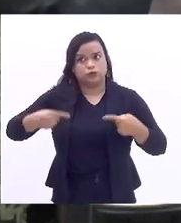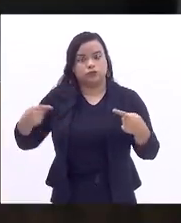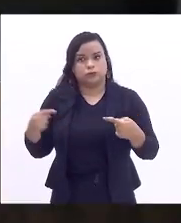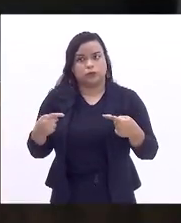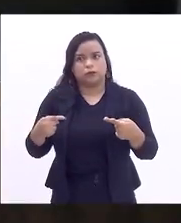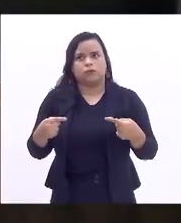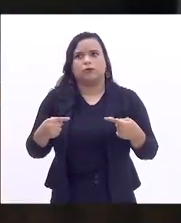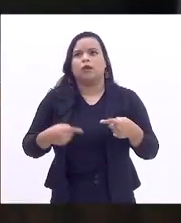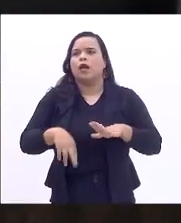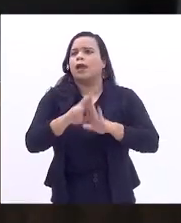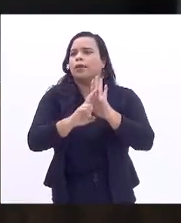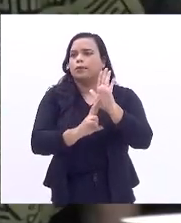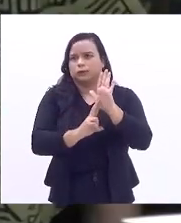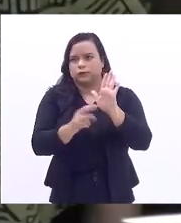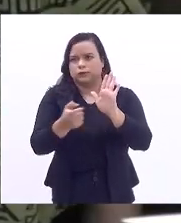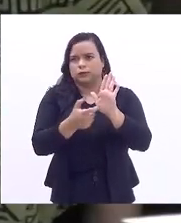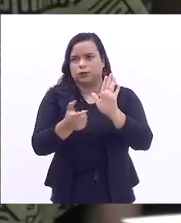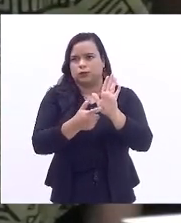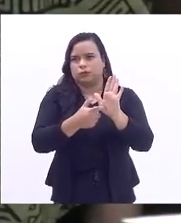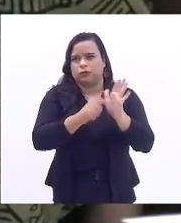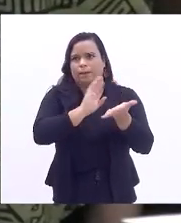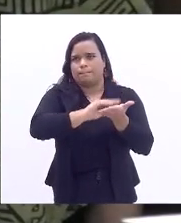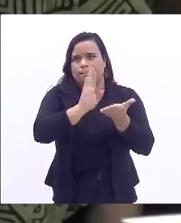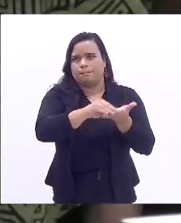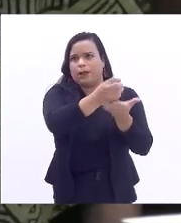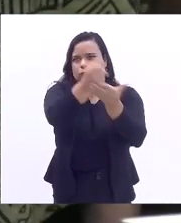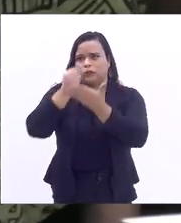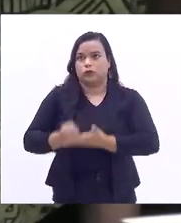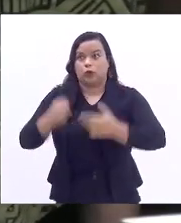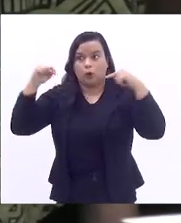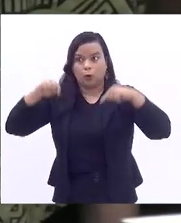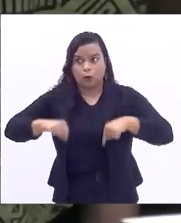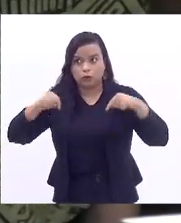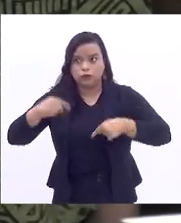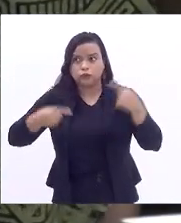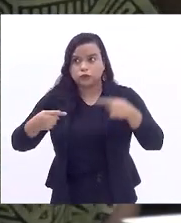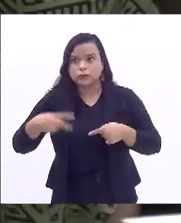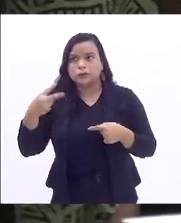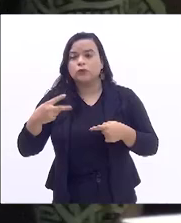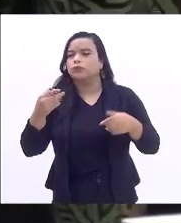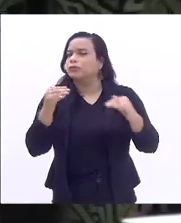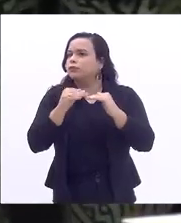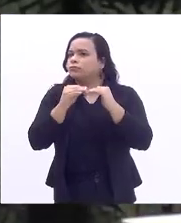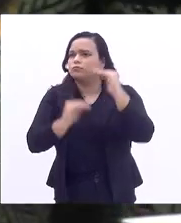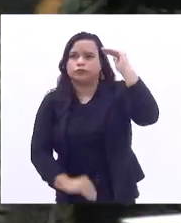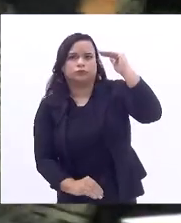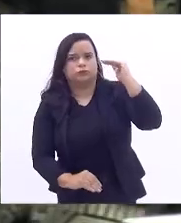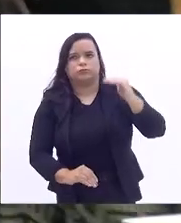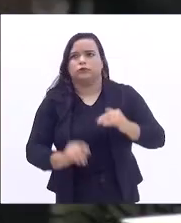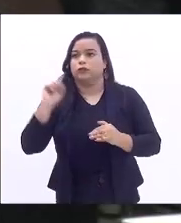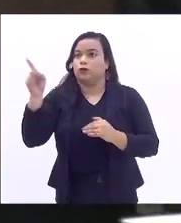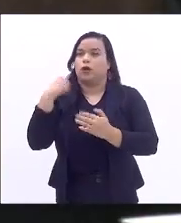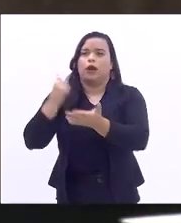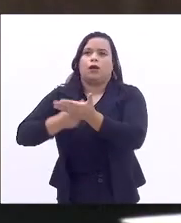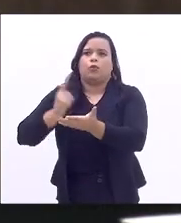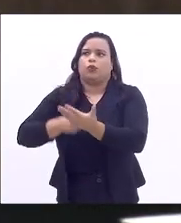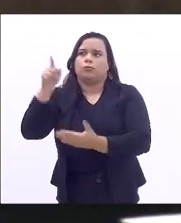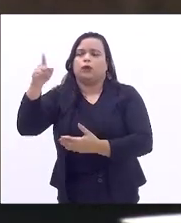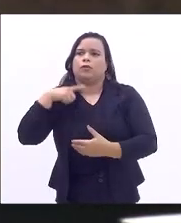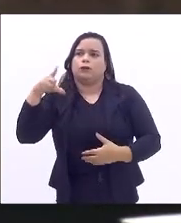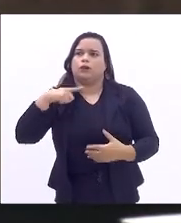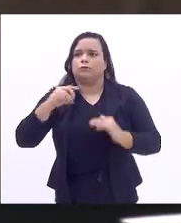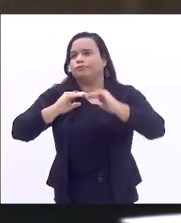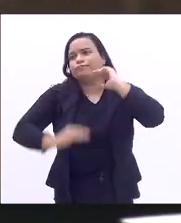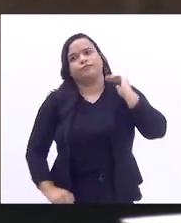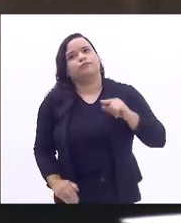verdade a redação do vencido que veio para pauta hoje em segunda discussão está dissonante do acordo que foi entabulado aqui